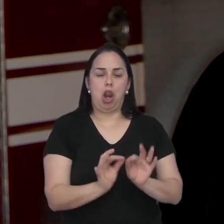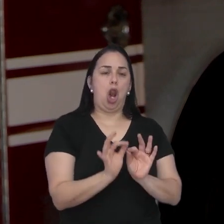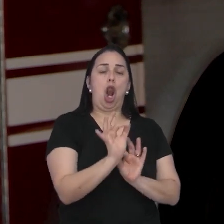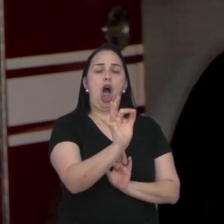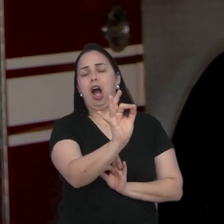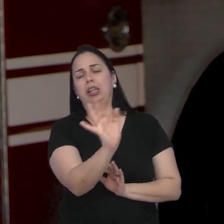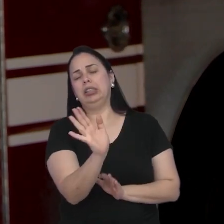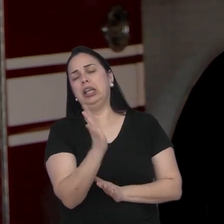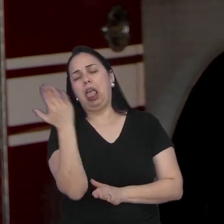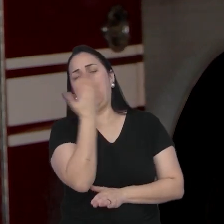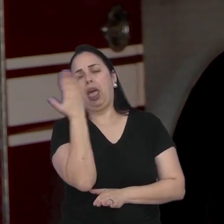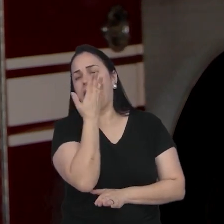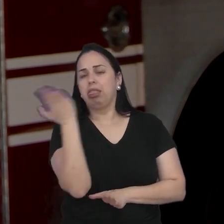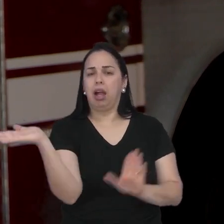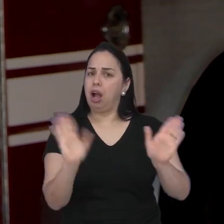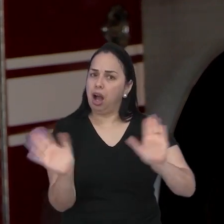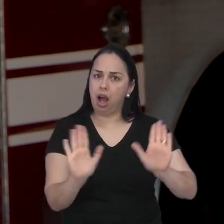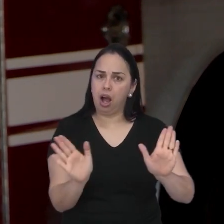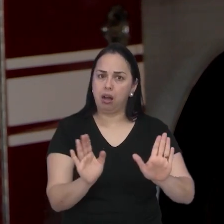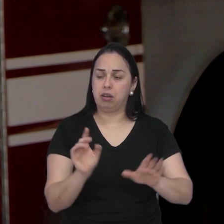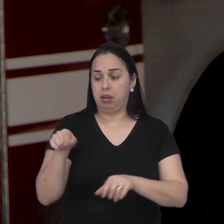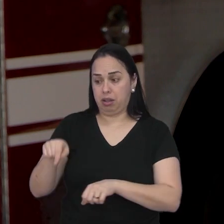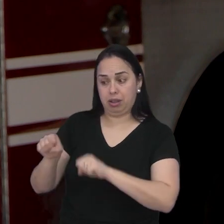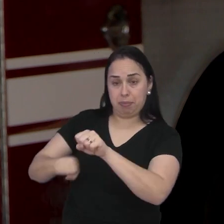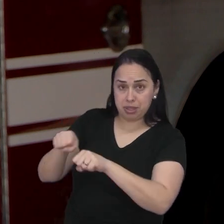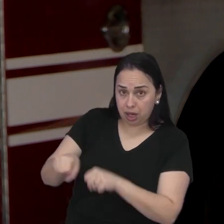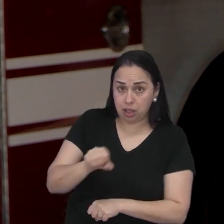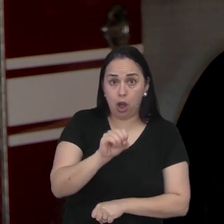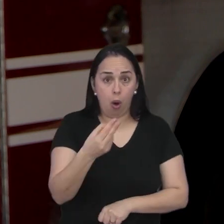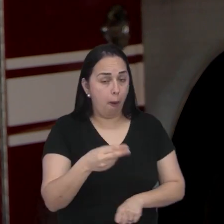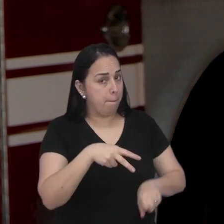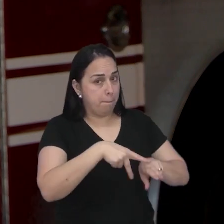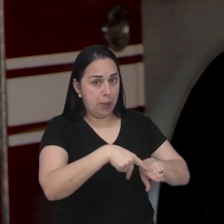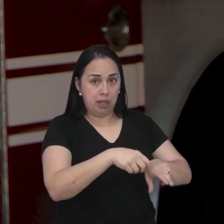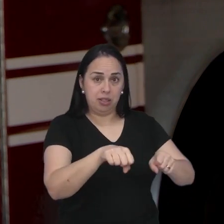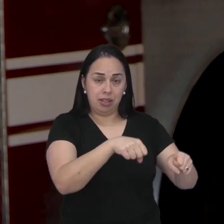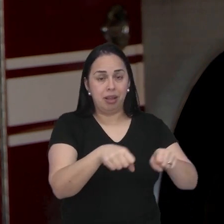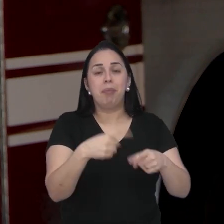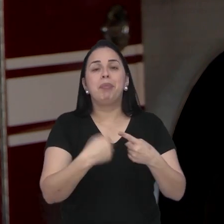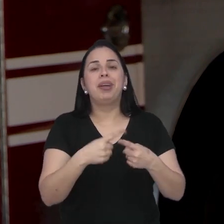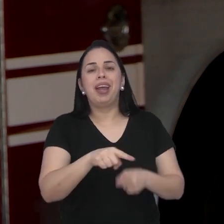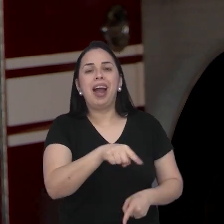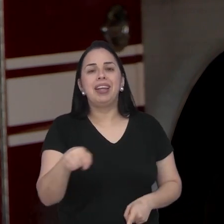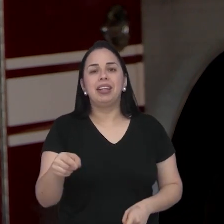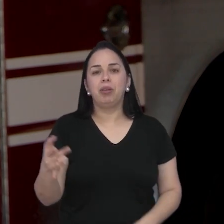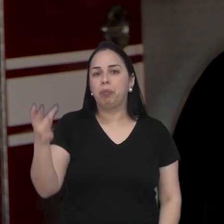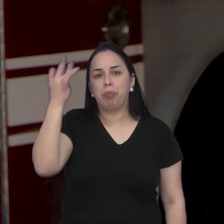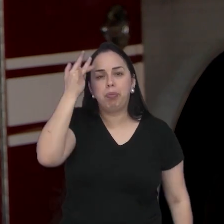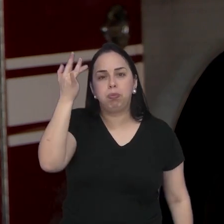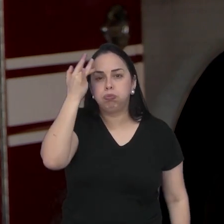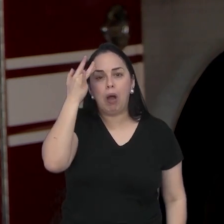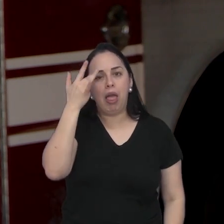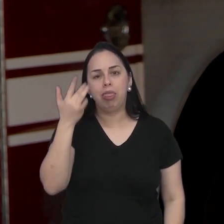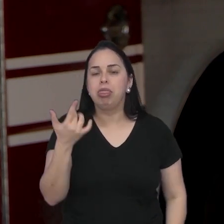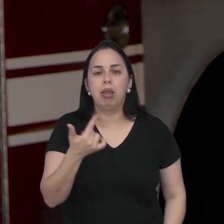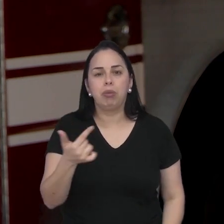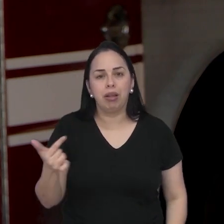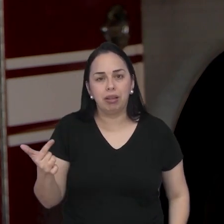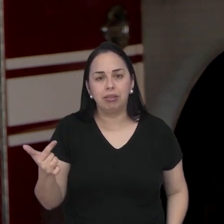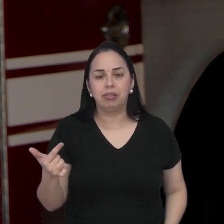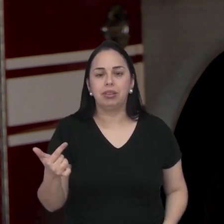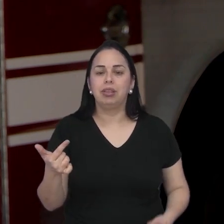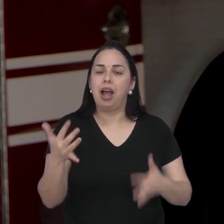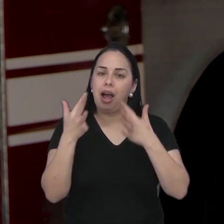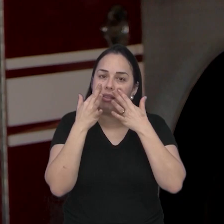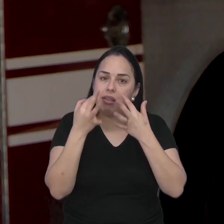criança ir muito longe, ficar sozinha, tanto com o patinete quanto com a bicicleta. Porque a criança ela não tem muito uma noção do trânsito também, não